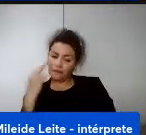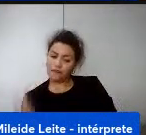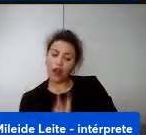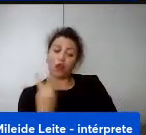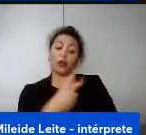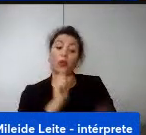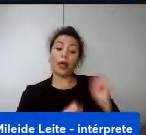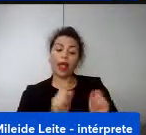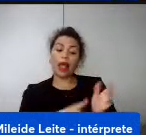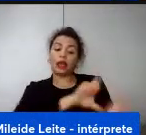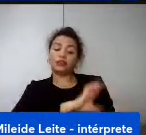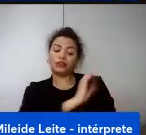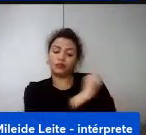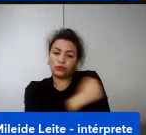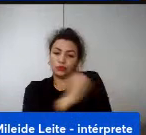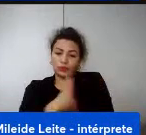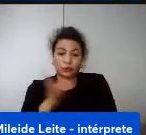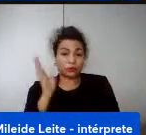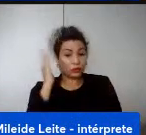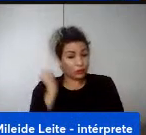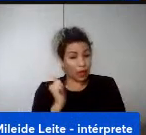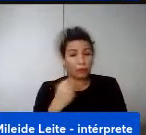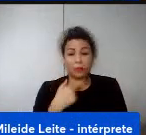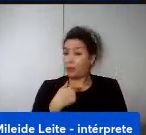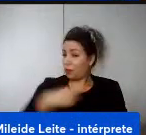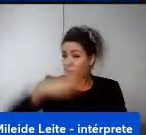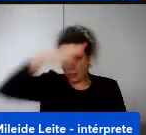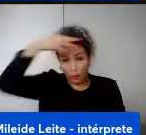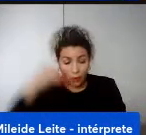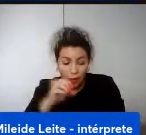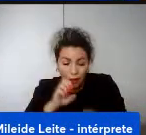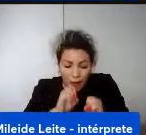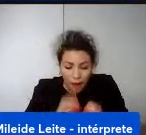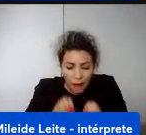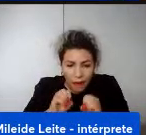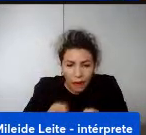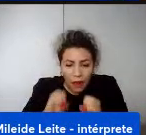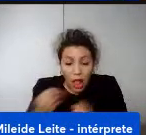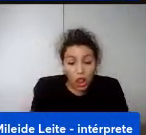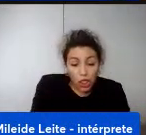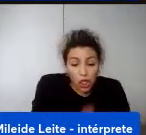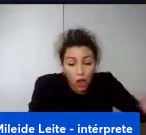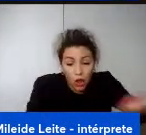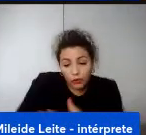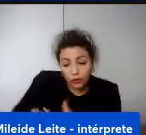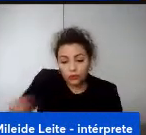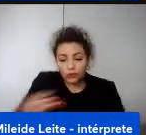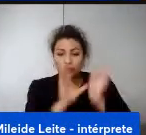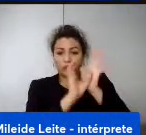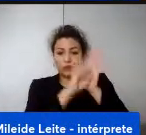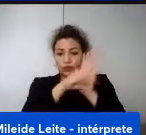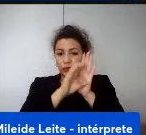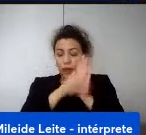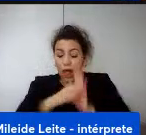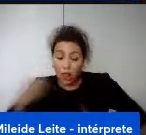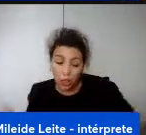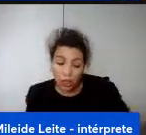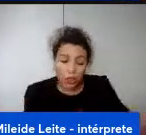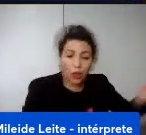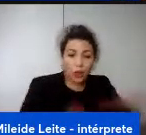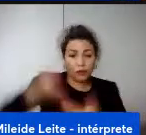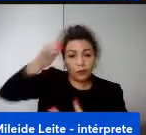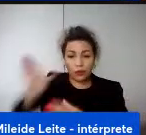sabe, não se deve esquecer que, ensinando-se novos conceitos, novas culturas